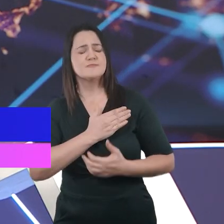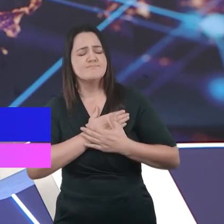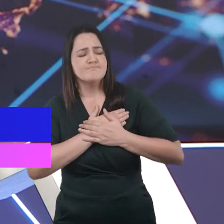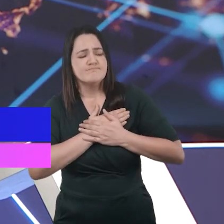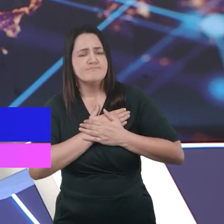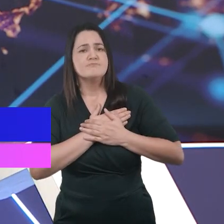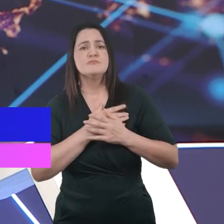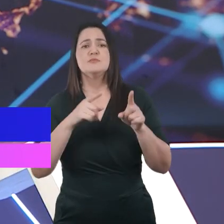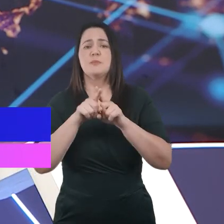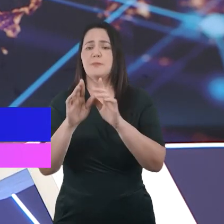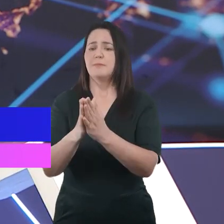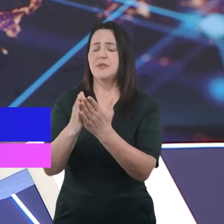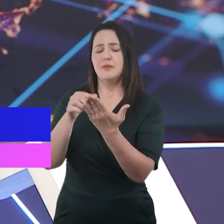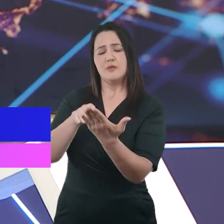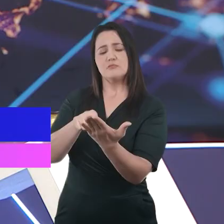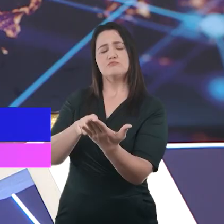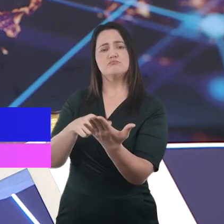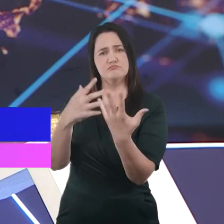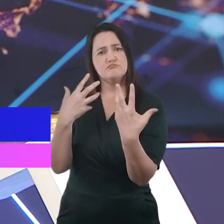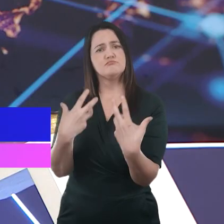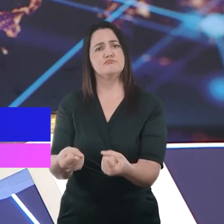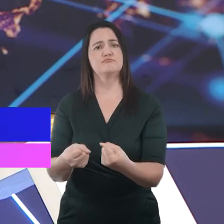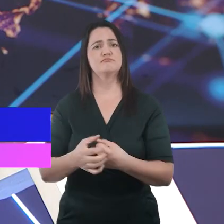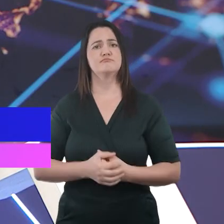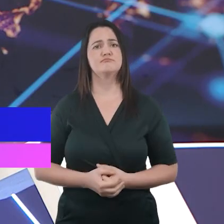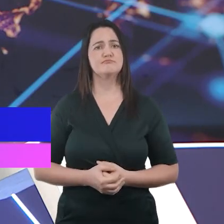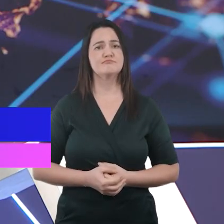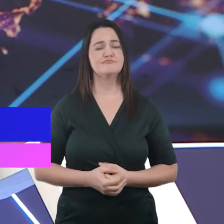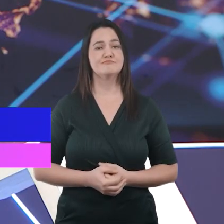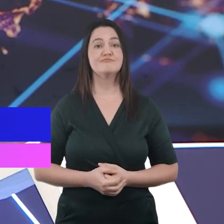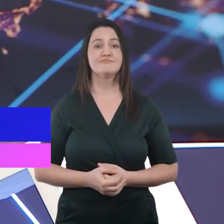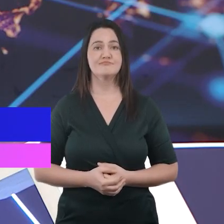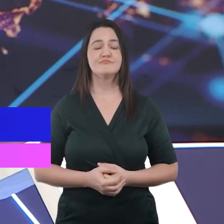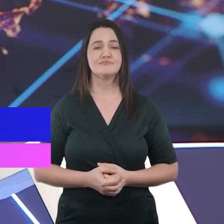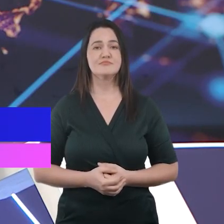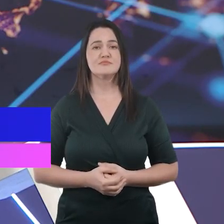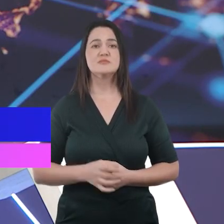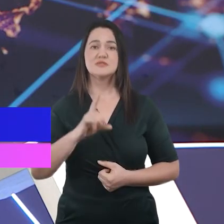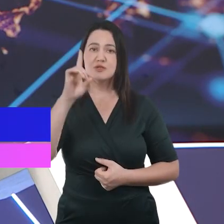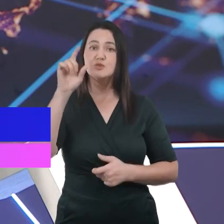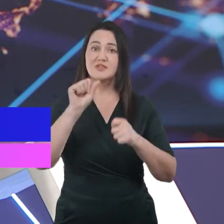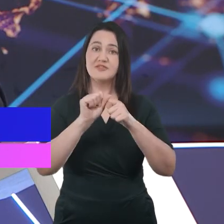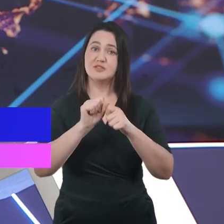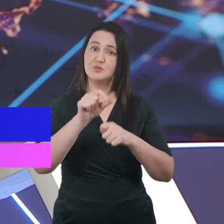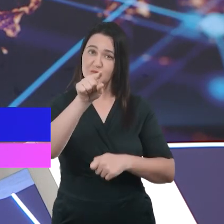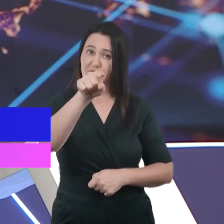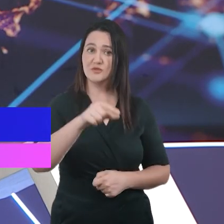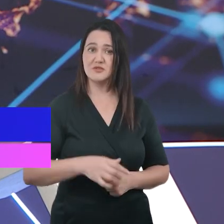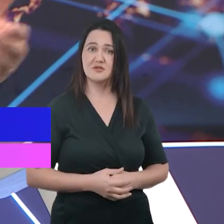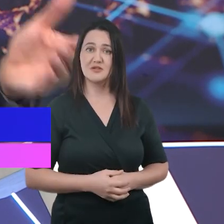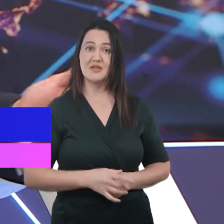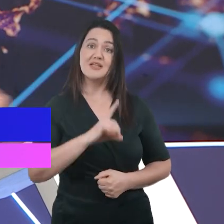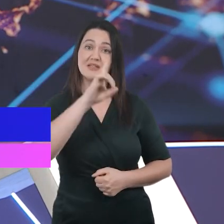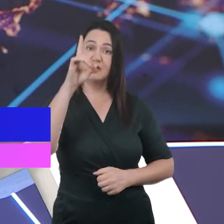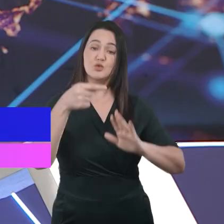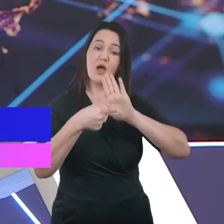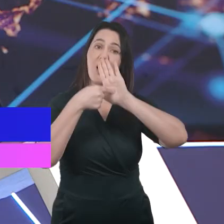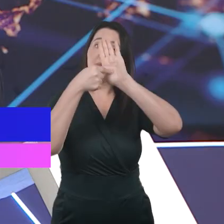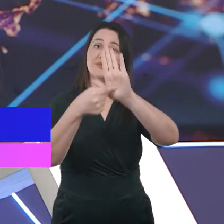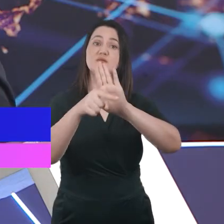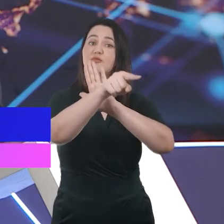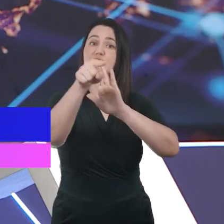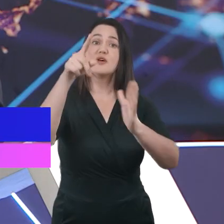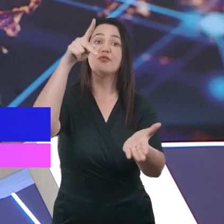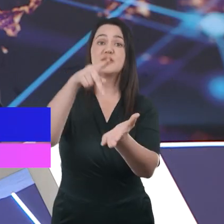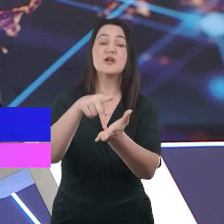iam à Bíblia para buscar entender e compreender a verdade. É o mesmo que Ele está fazendo com você agora. Deus te trouxe aqui para apresentar essas verdades para que